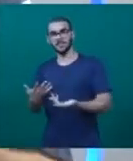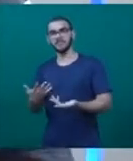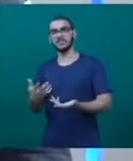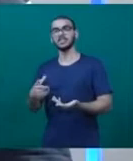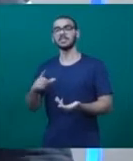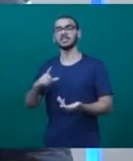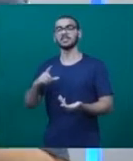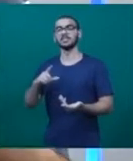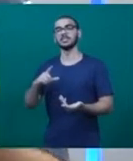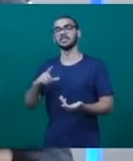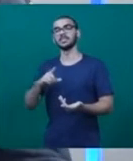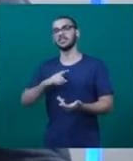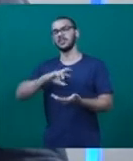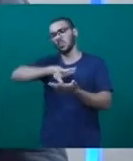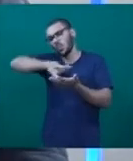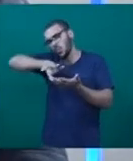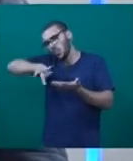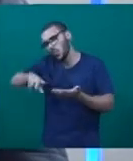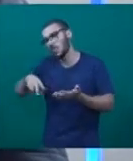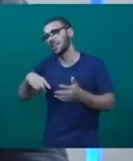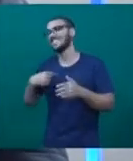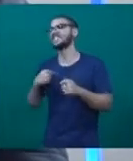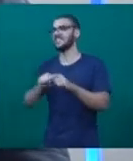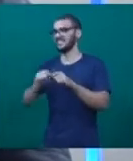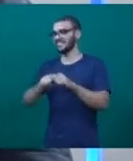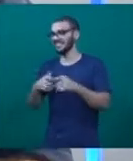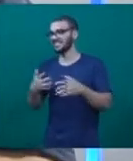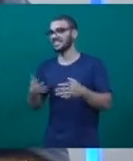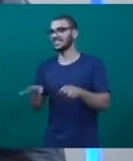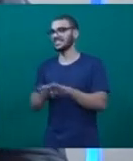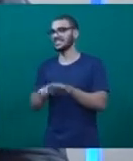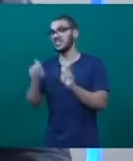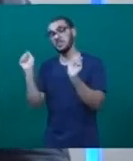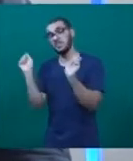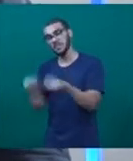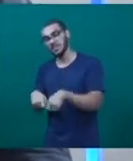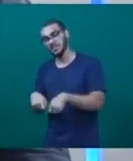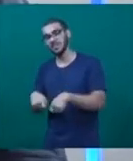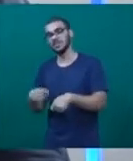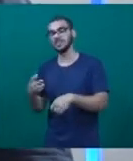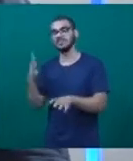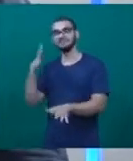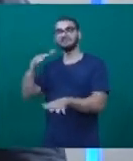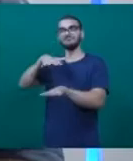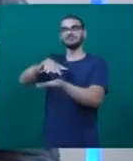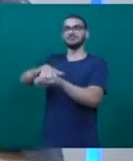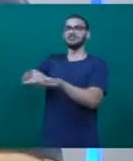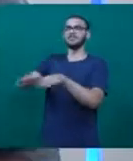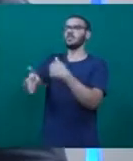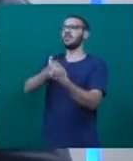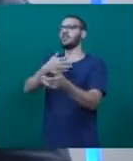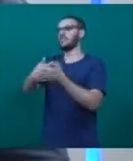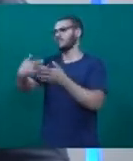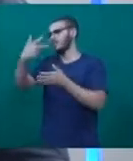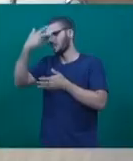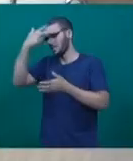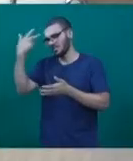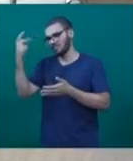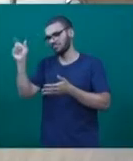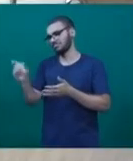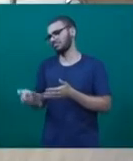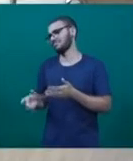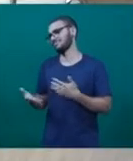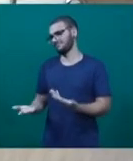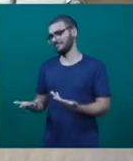Existe uma gama muito grande, né, que a gente pode realizar e que nós podemos integrar qualquer pessoa dentro do esporte. Guilherme, você